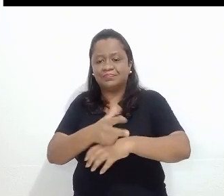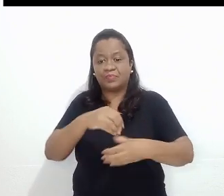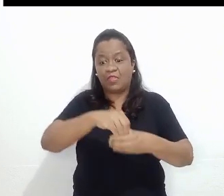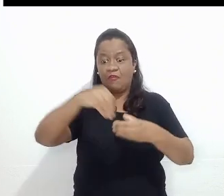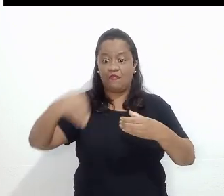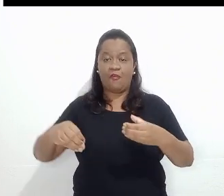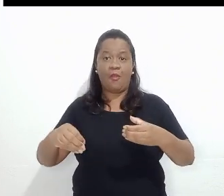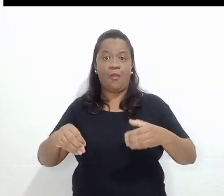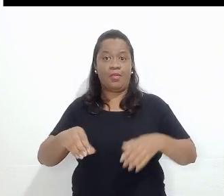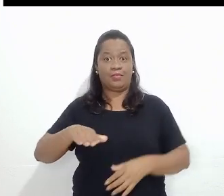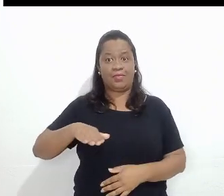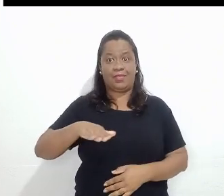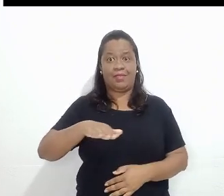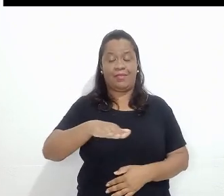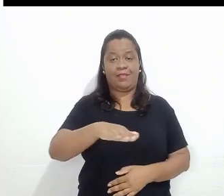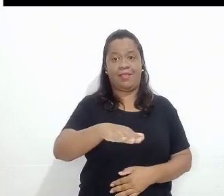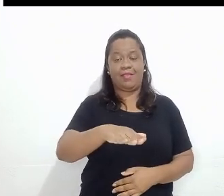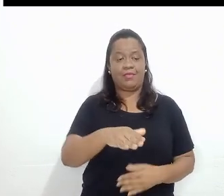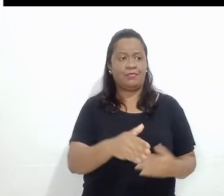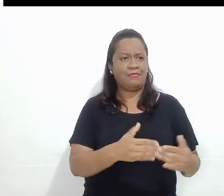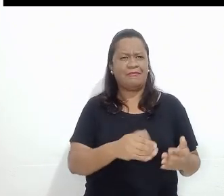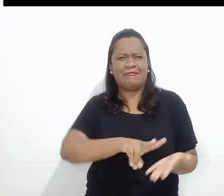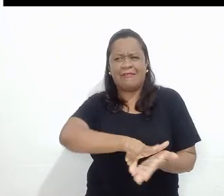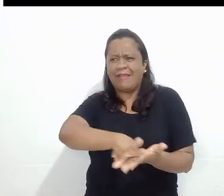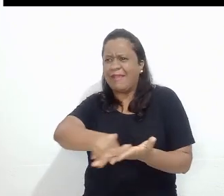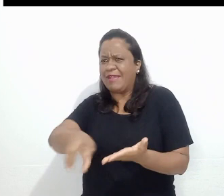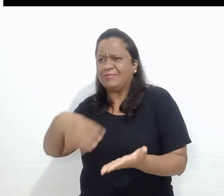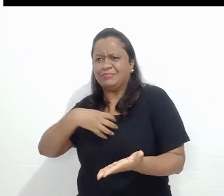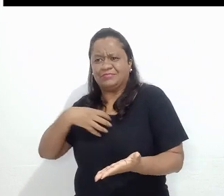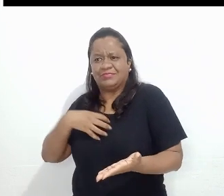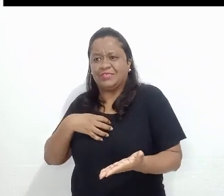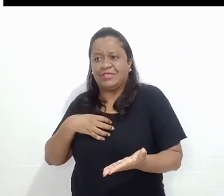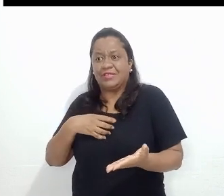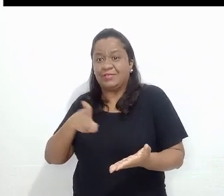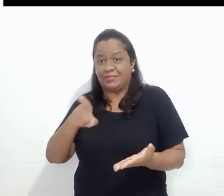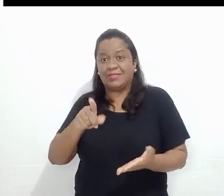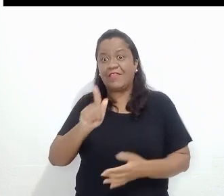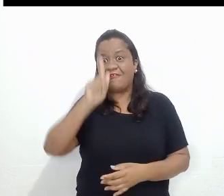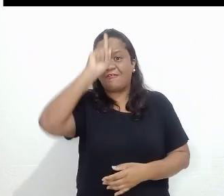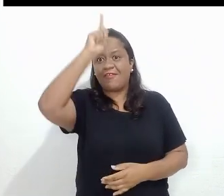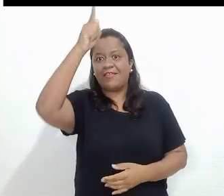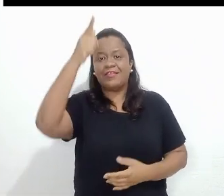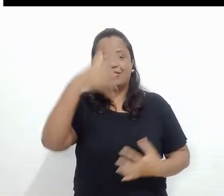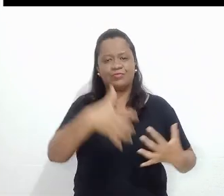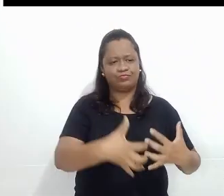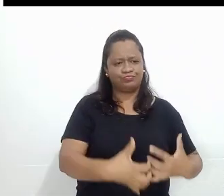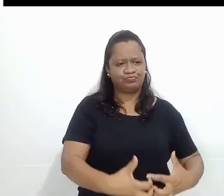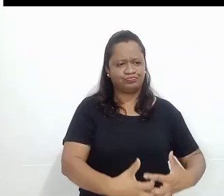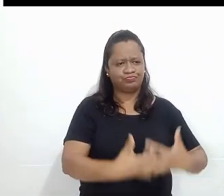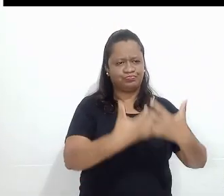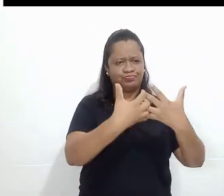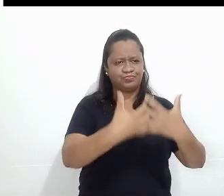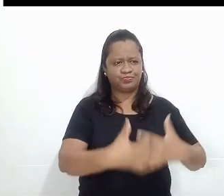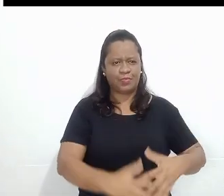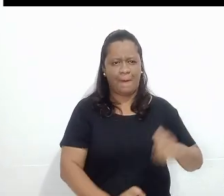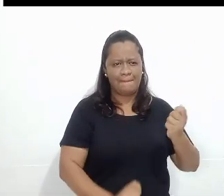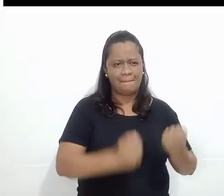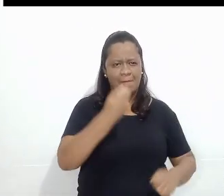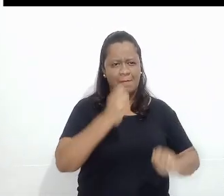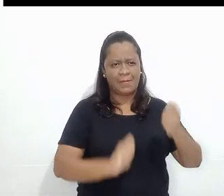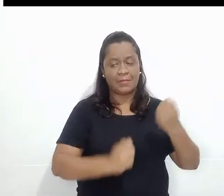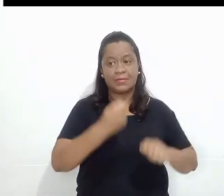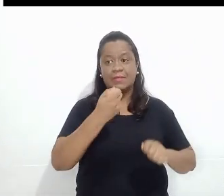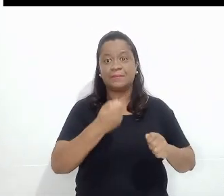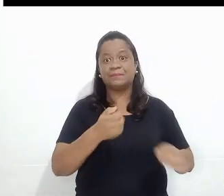uma série de grips e de coisas que esses caras inventam, que são os maquinistas, da galera da maquinária. Tá? Eles chegam